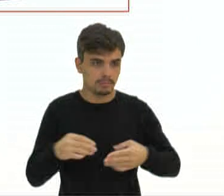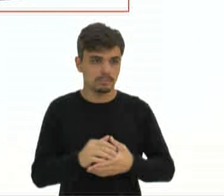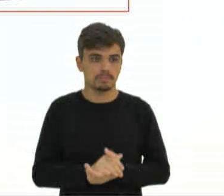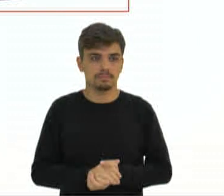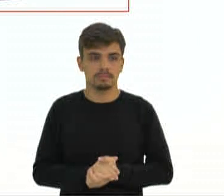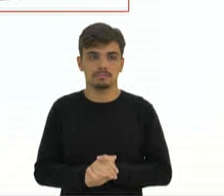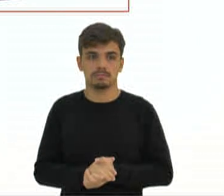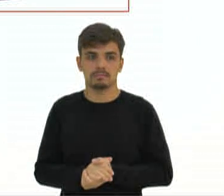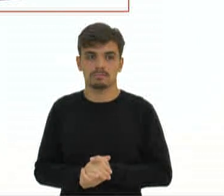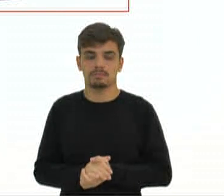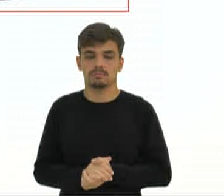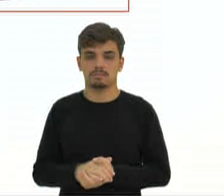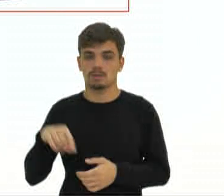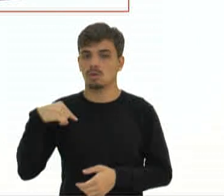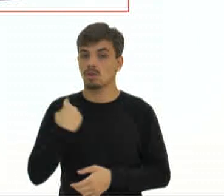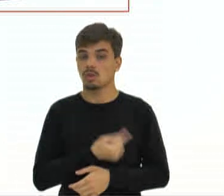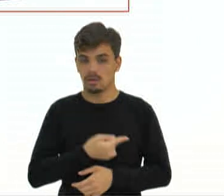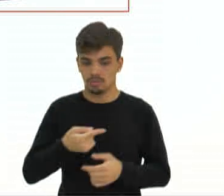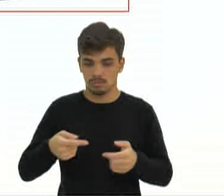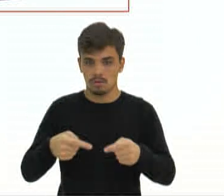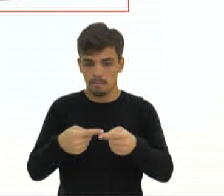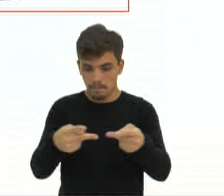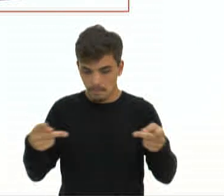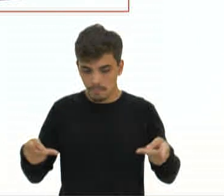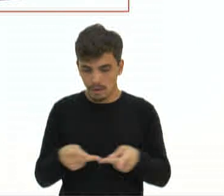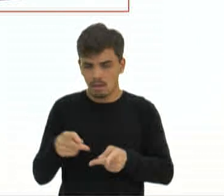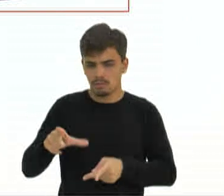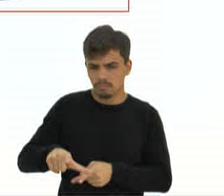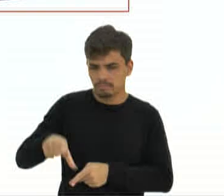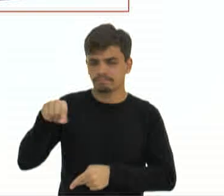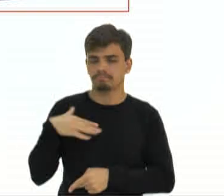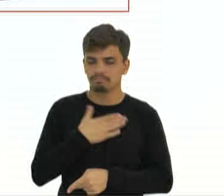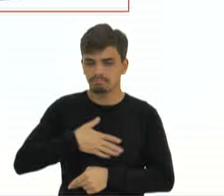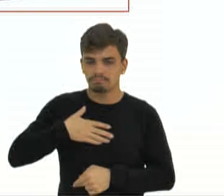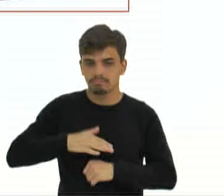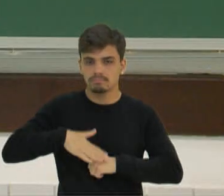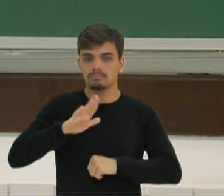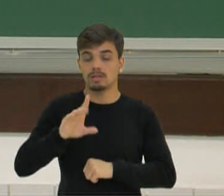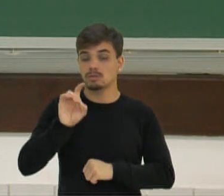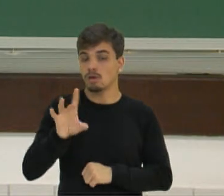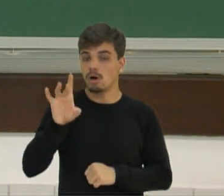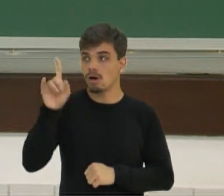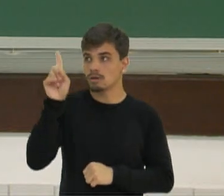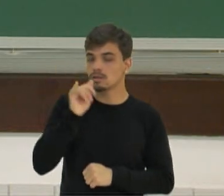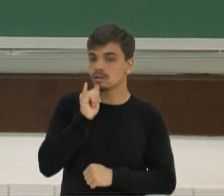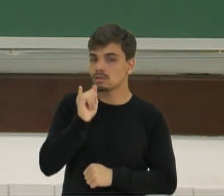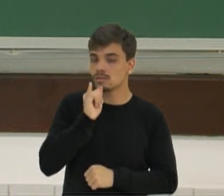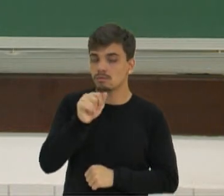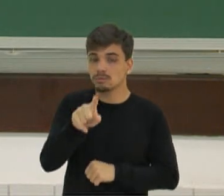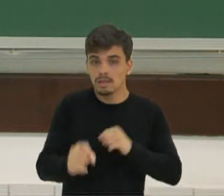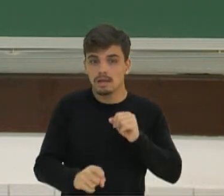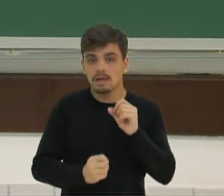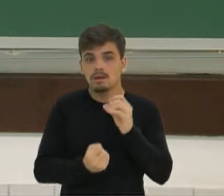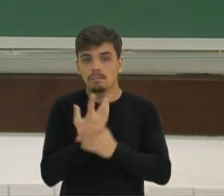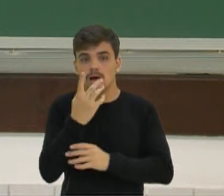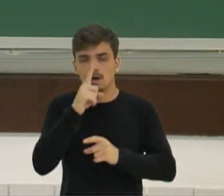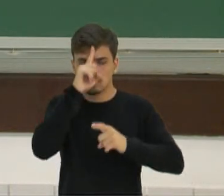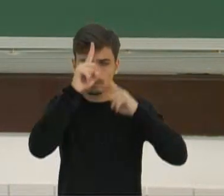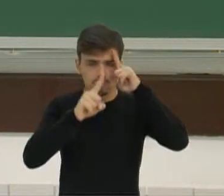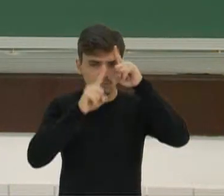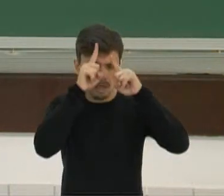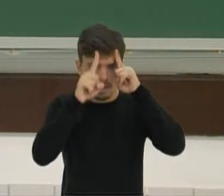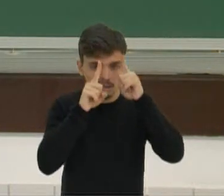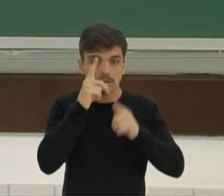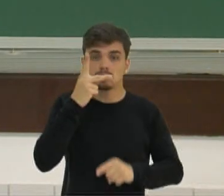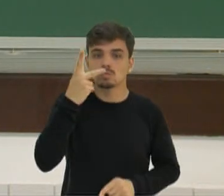plato preferido, nosso prato preferido. Então, aqui é só um exemplo, né, pessoal? Vocês vão usar a criatividade de vocês e vão